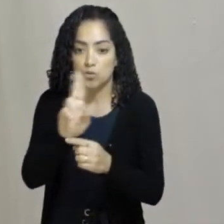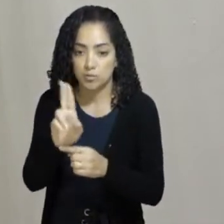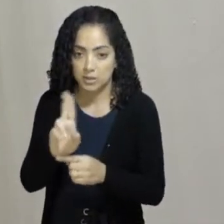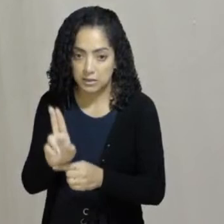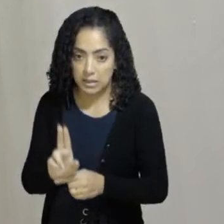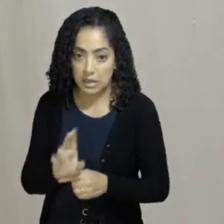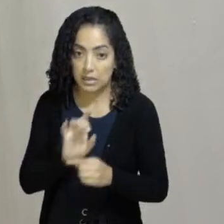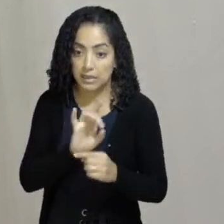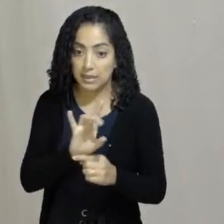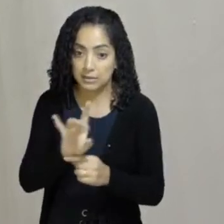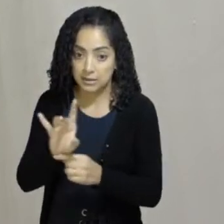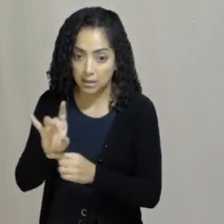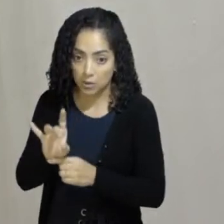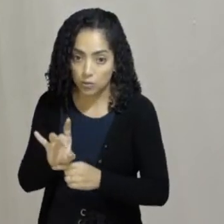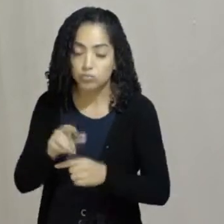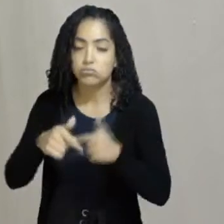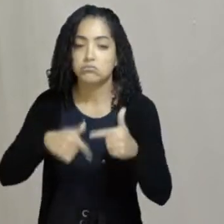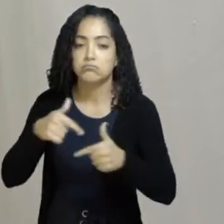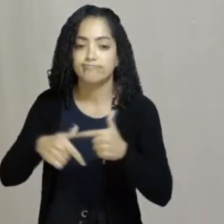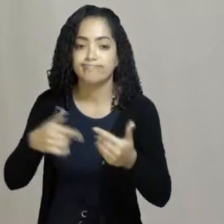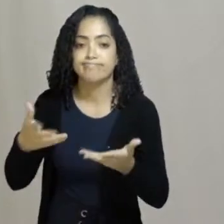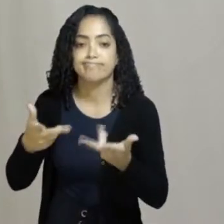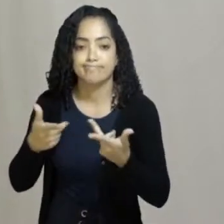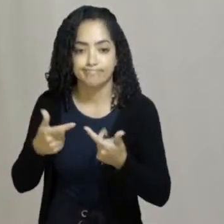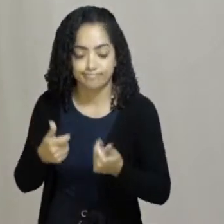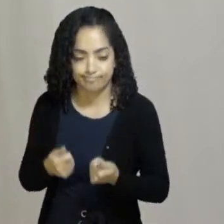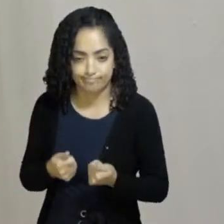Porque fizeram um trabalho extraordinário